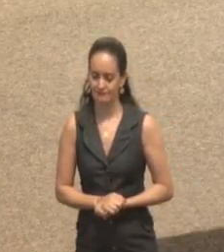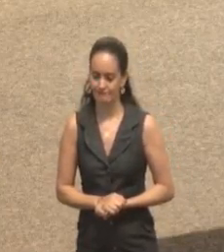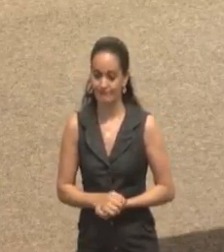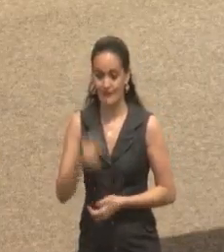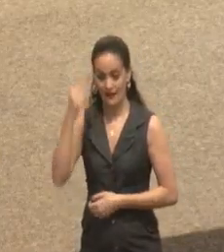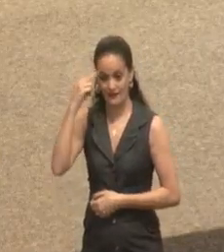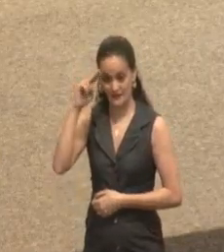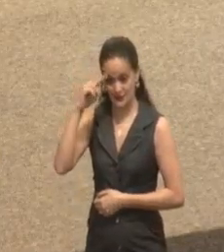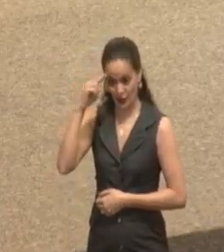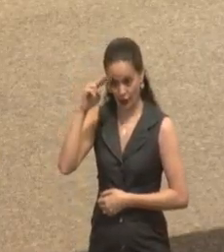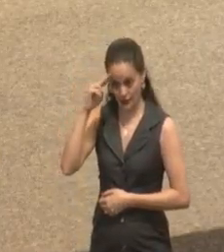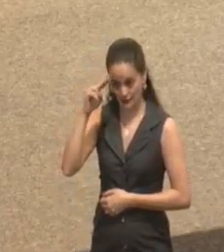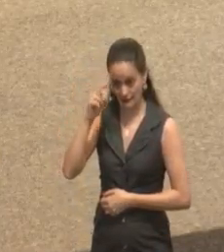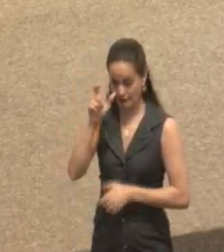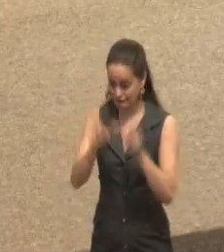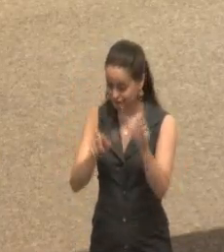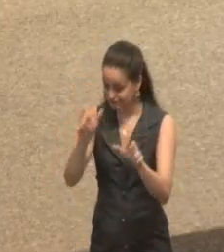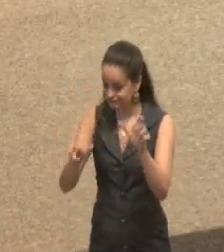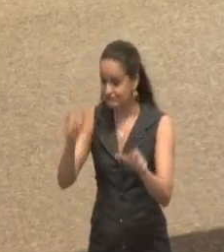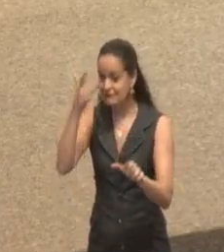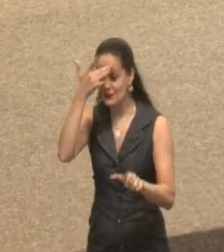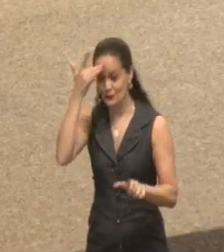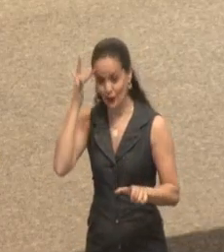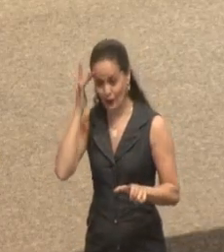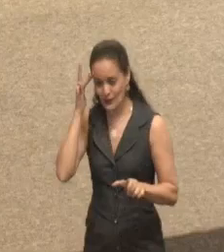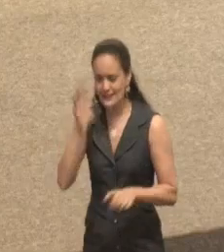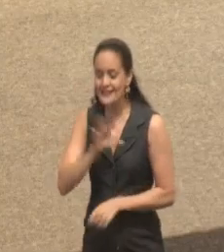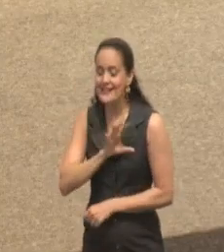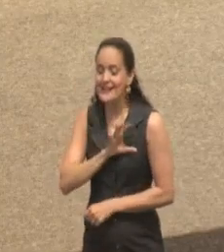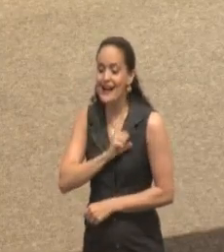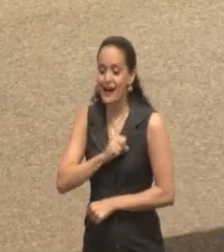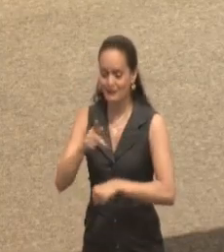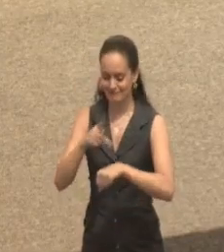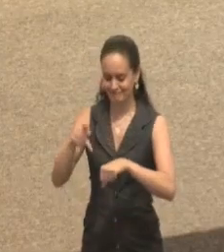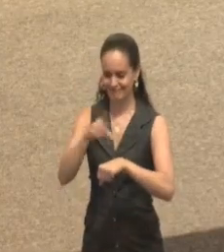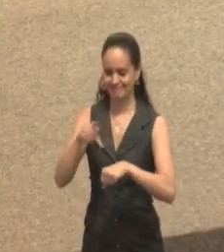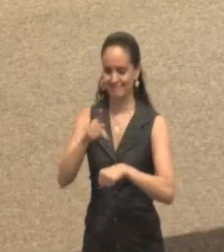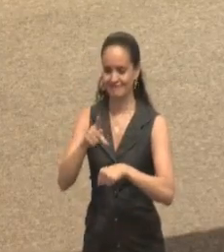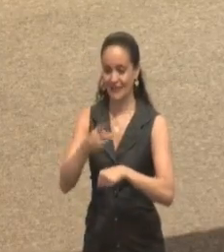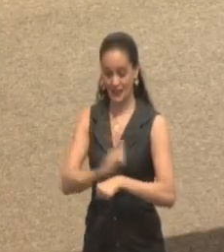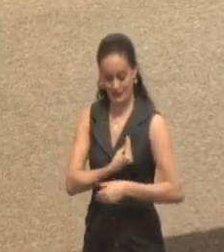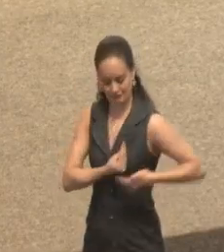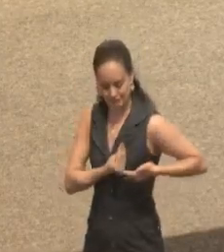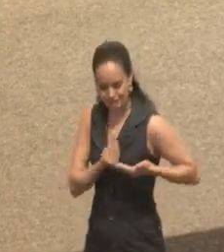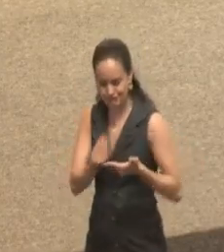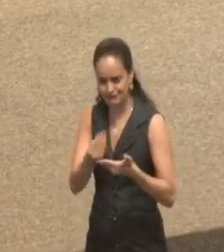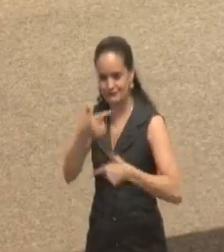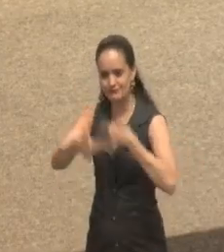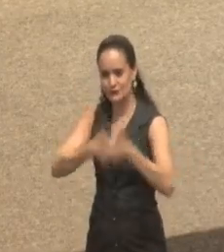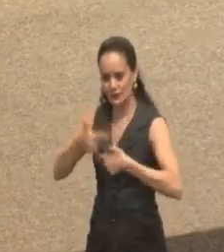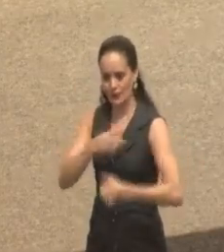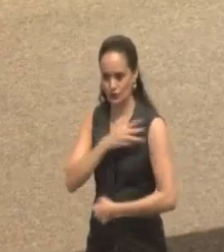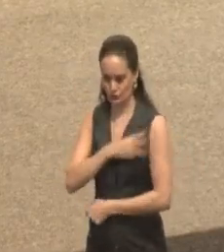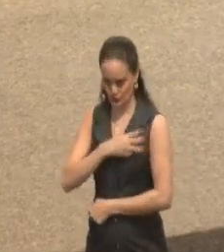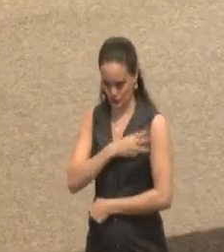Nossa história é feita de gente que ama a nossa pátria e que deu a sua vida para a obra